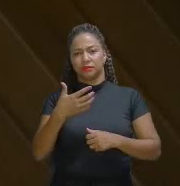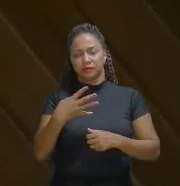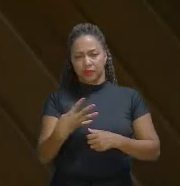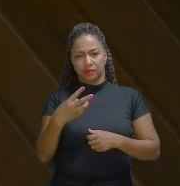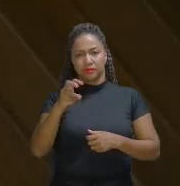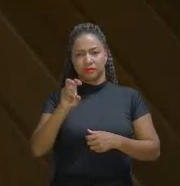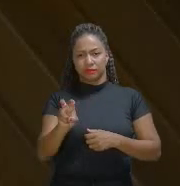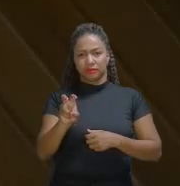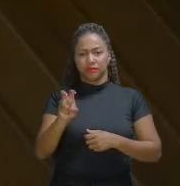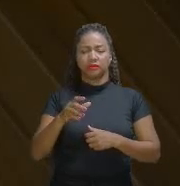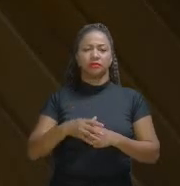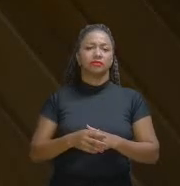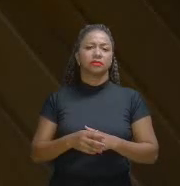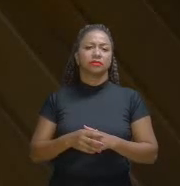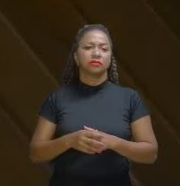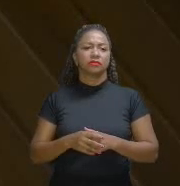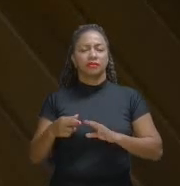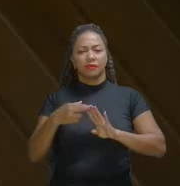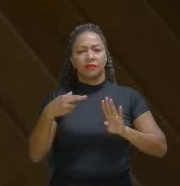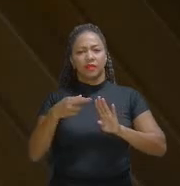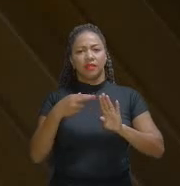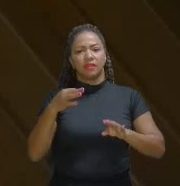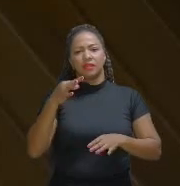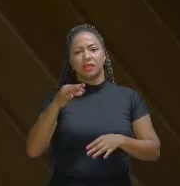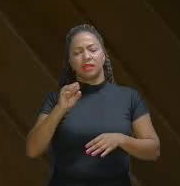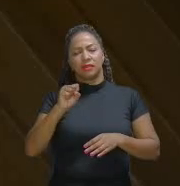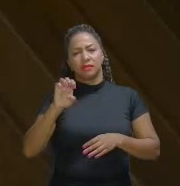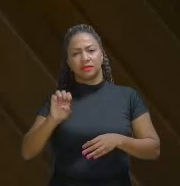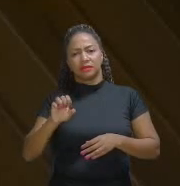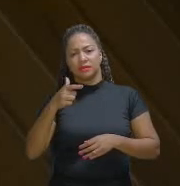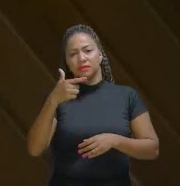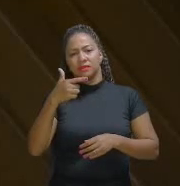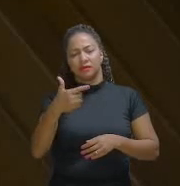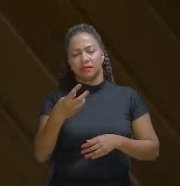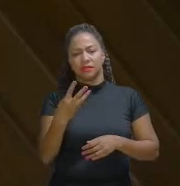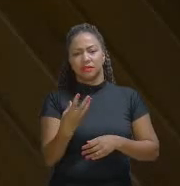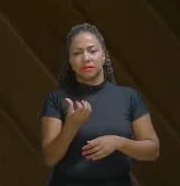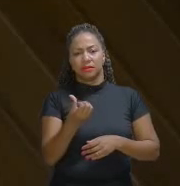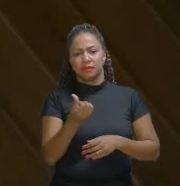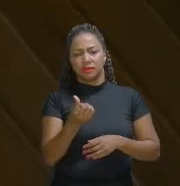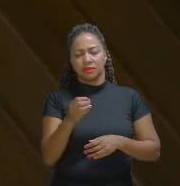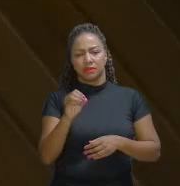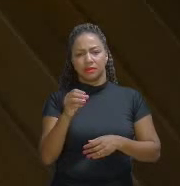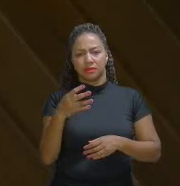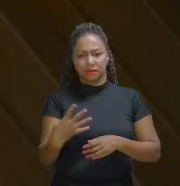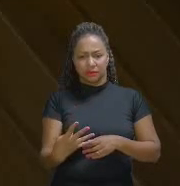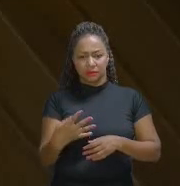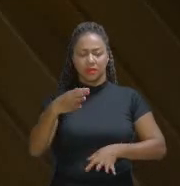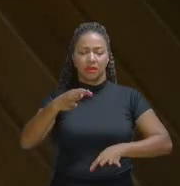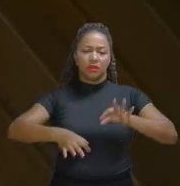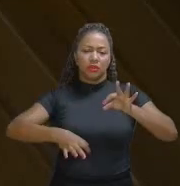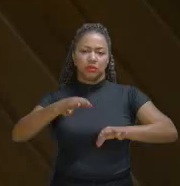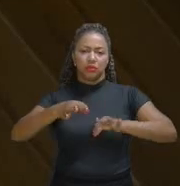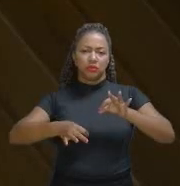45, item 2 da Resolução TSE 23.604. O trânsito em